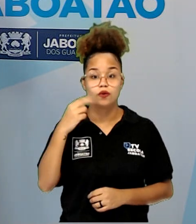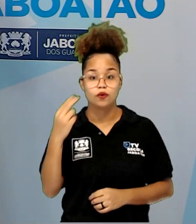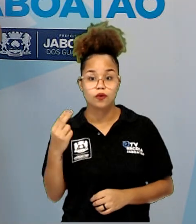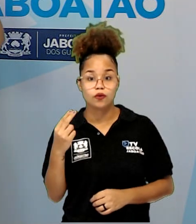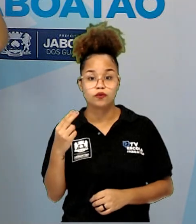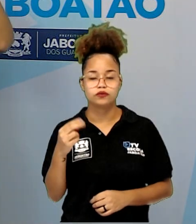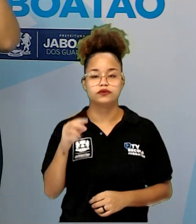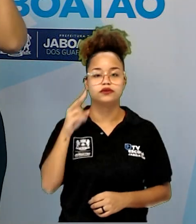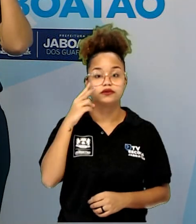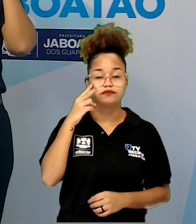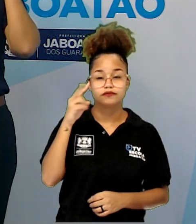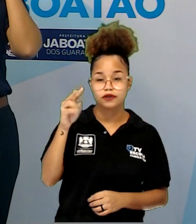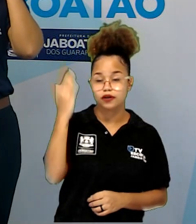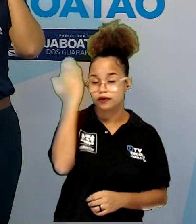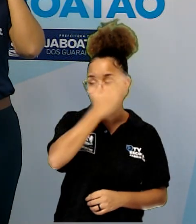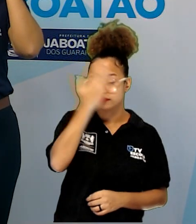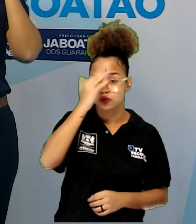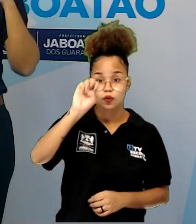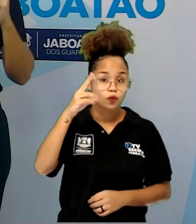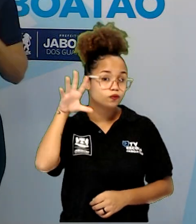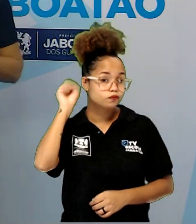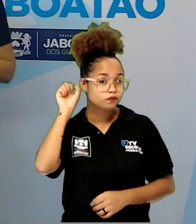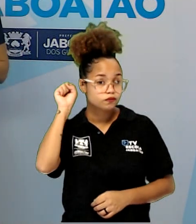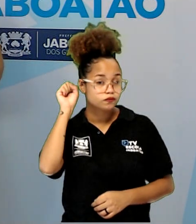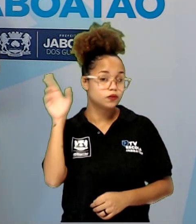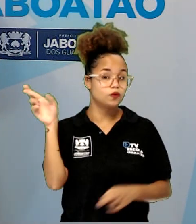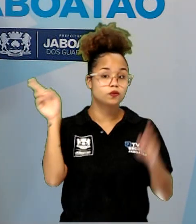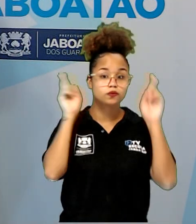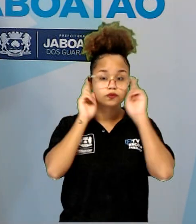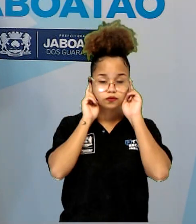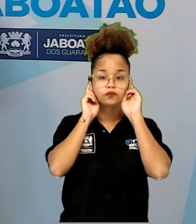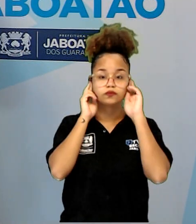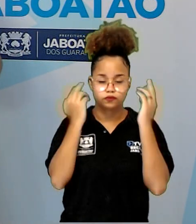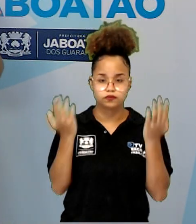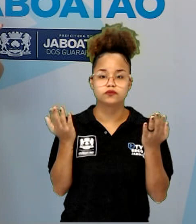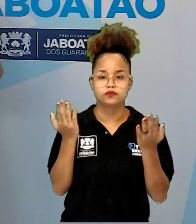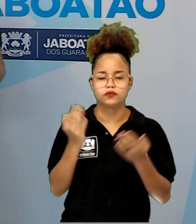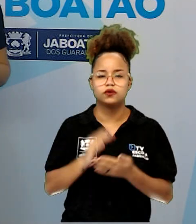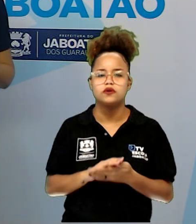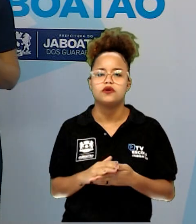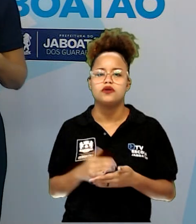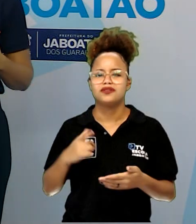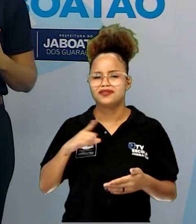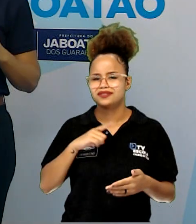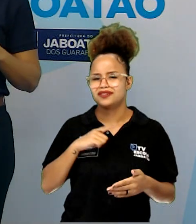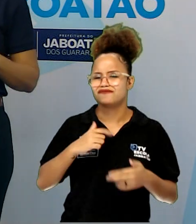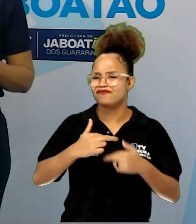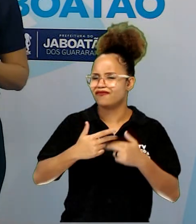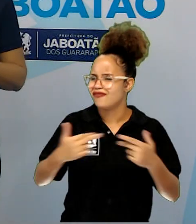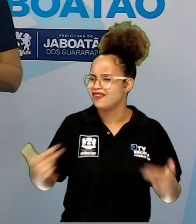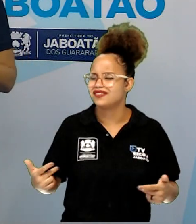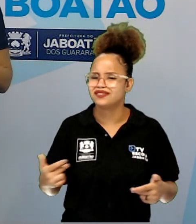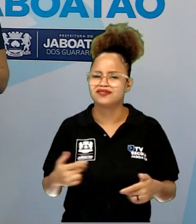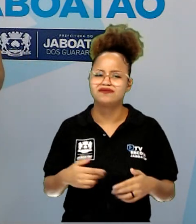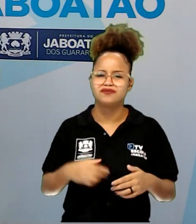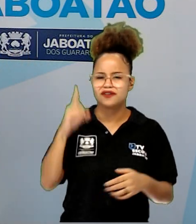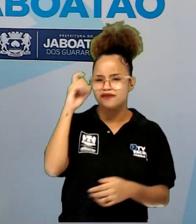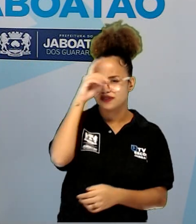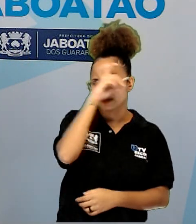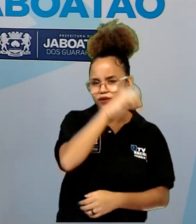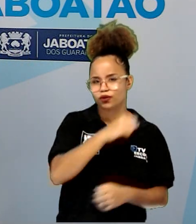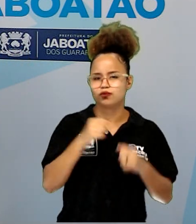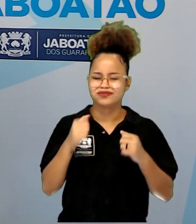sensorial, visão e audição, os quais, em interação com diversas barreiras, podem obstruir